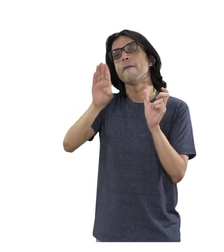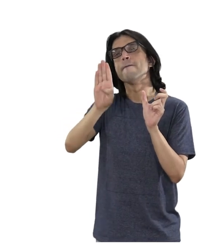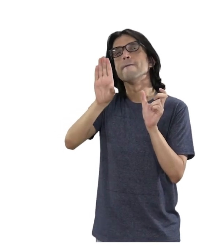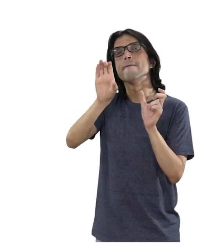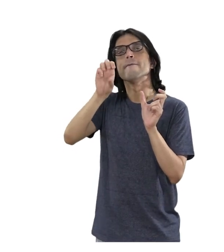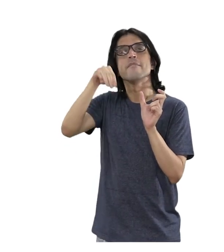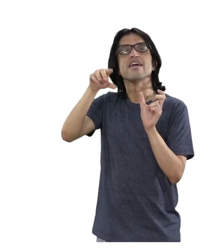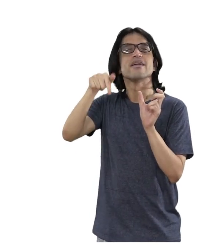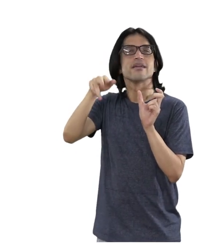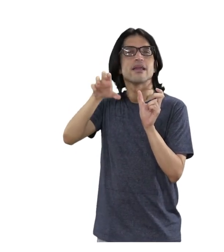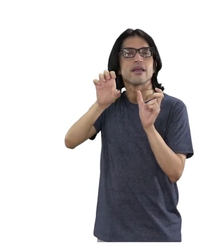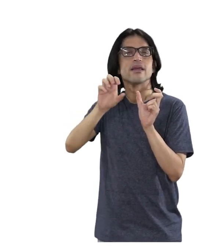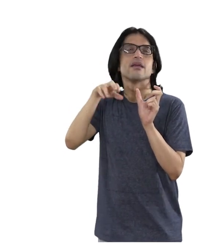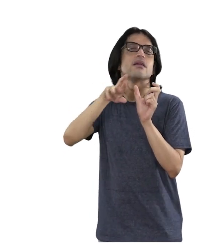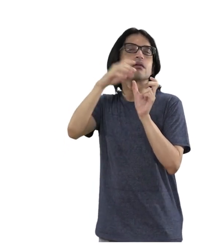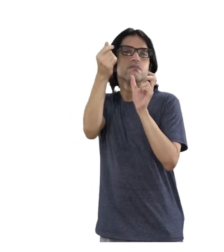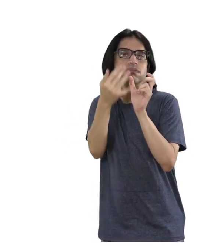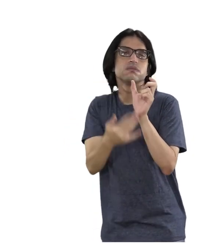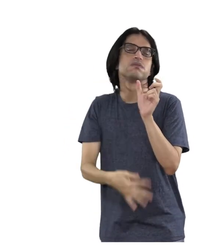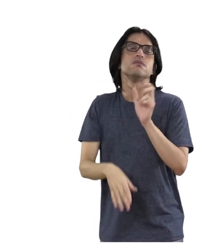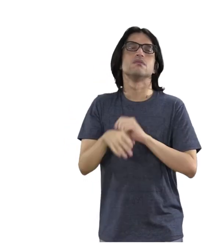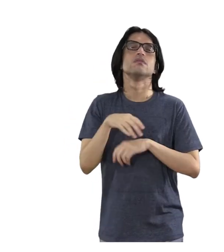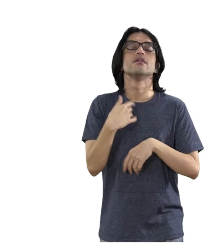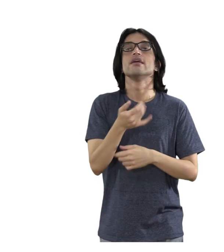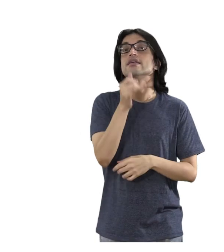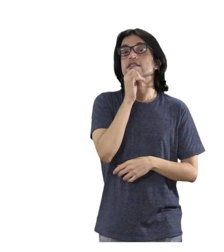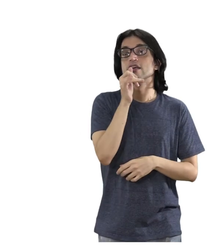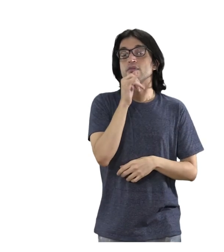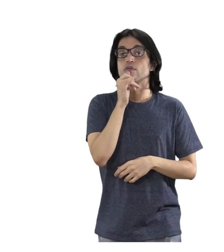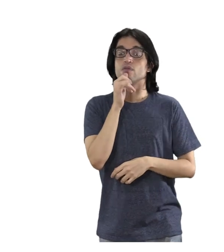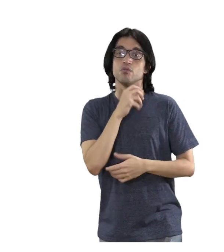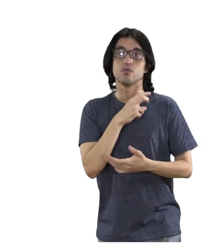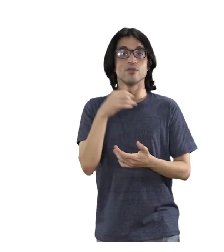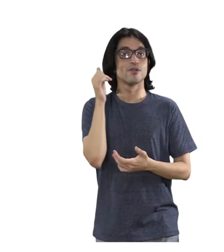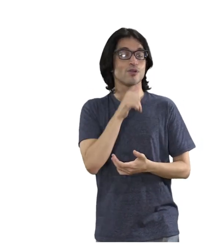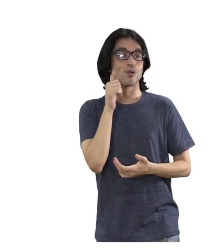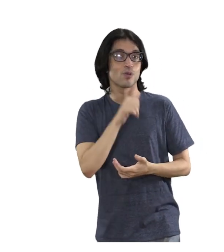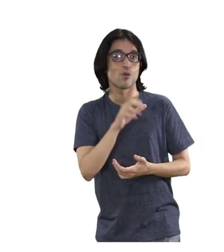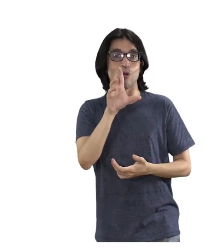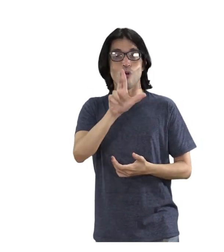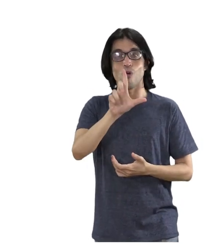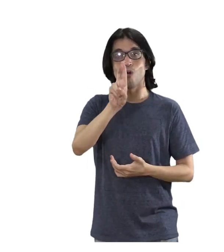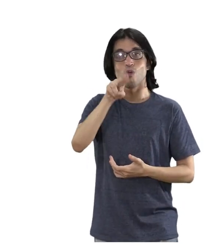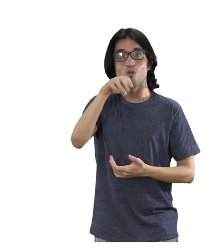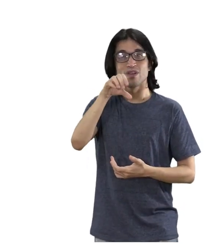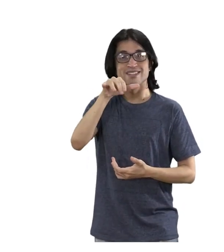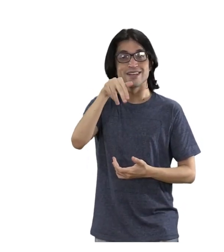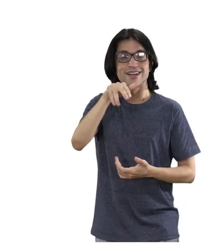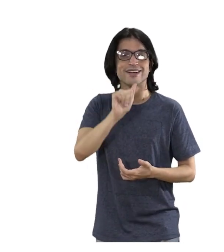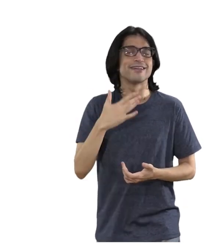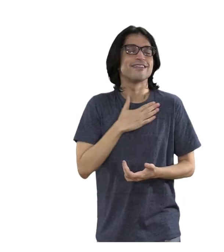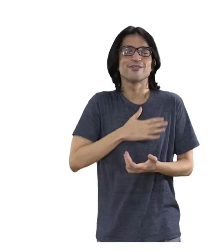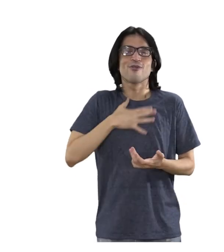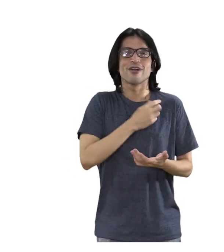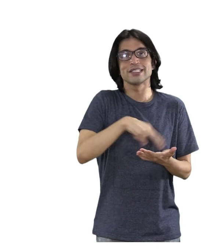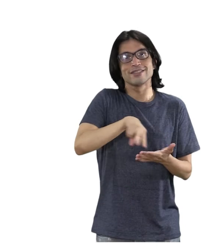que, etc. Luciana gosta muito de dançar, embora esteja com o pé quebrado. Por mais que